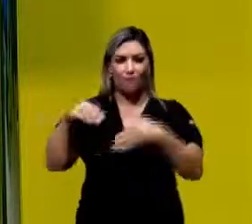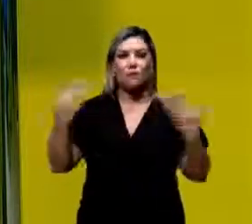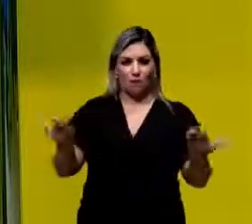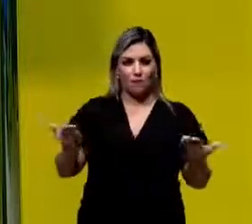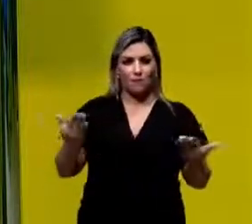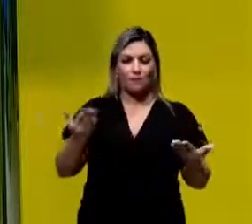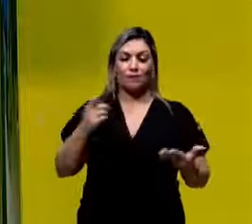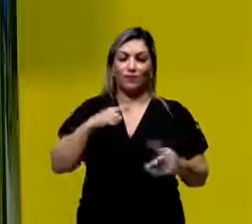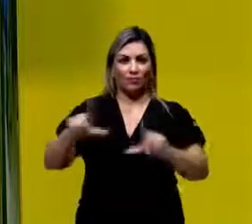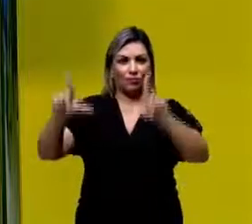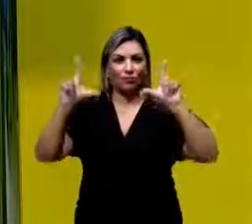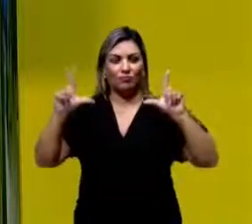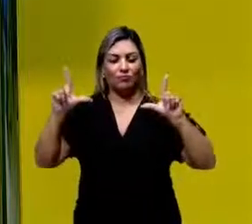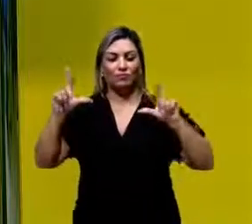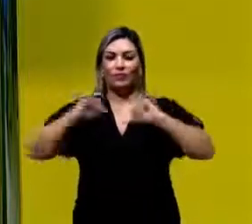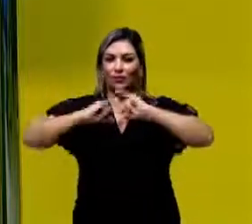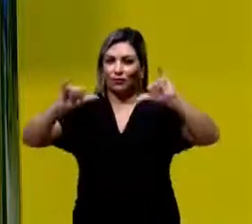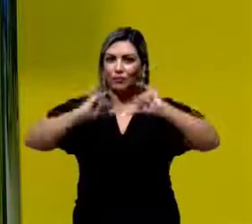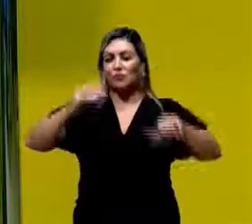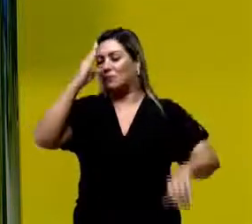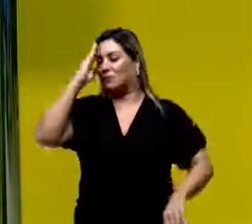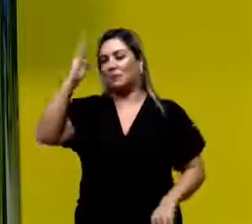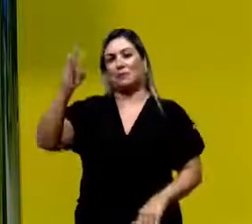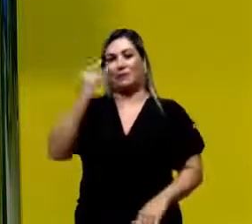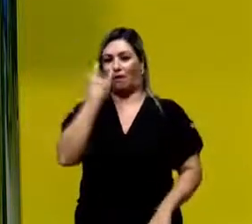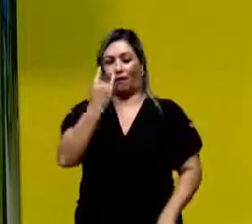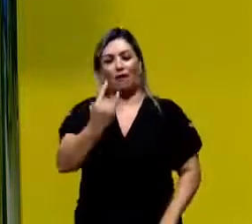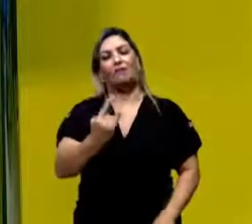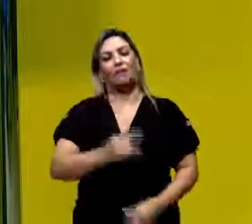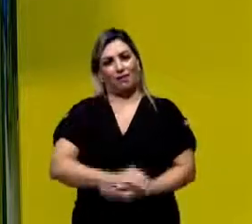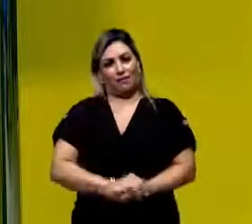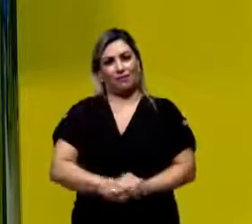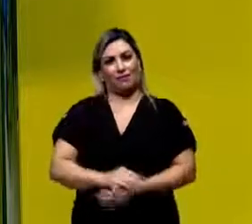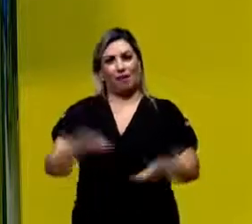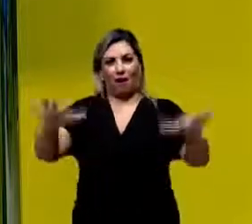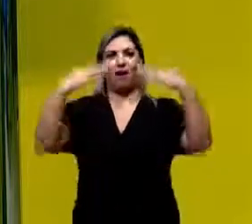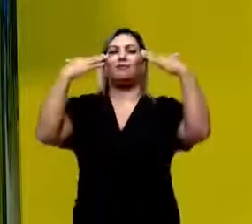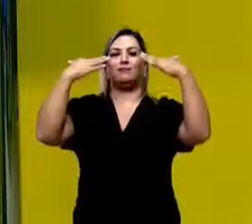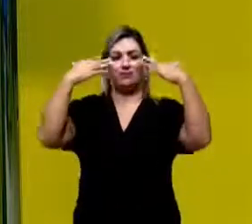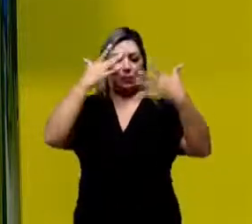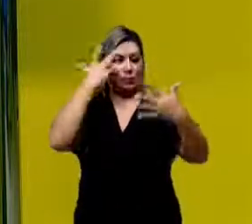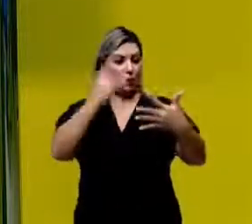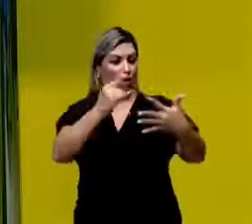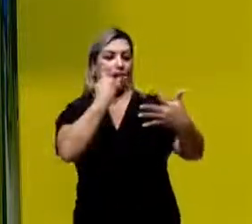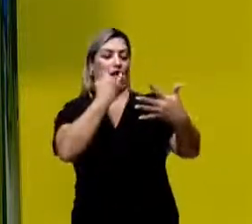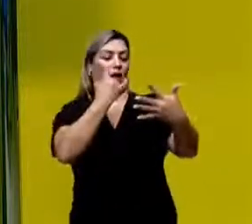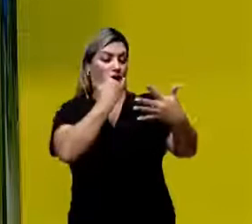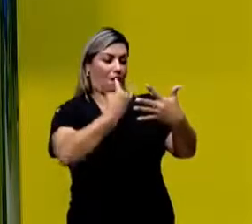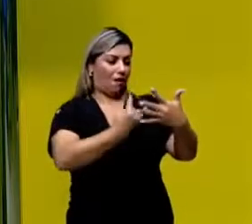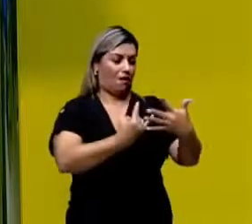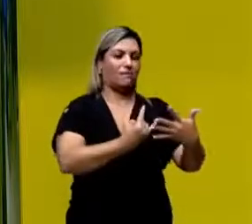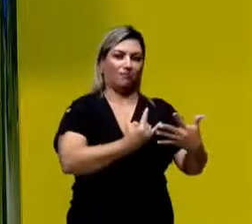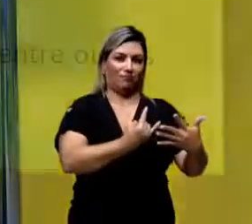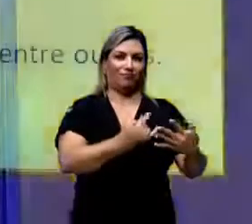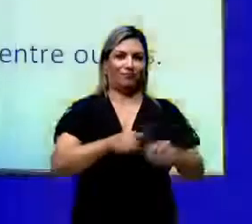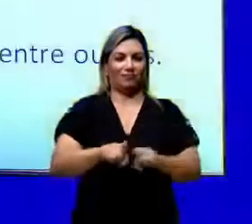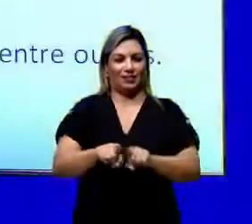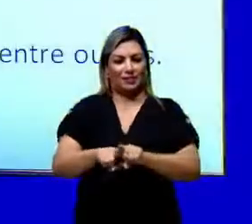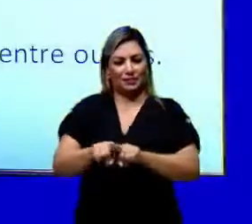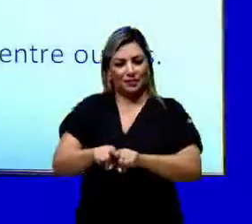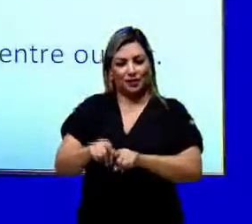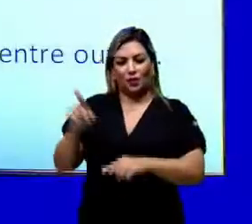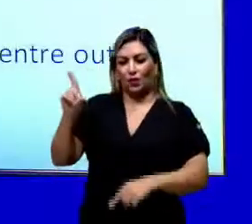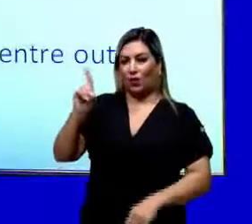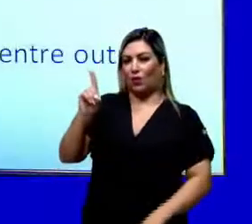direcionada né então eles têm esse manchetes bem atrativas para poder chamar atenção do leitor o Dead Line